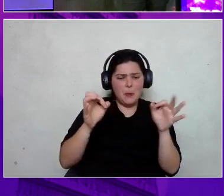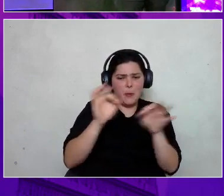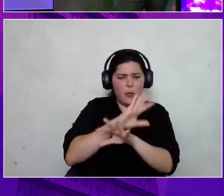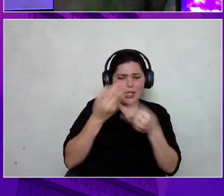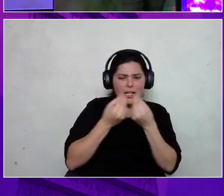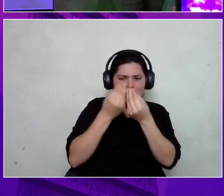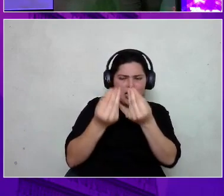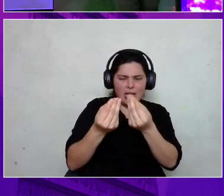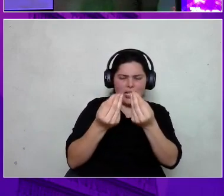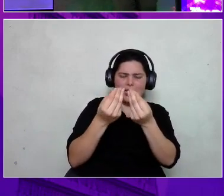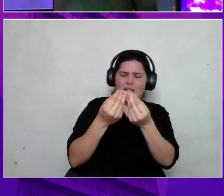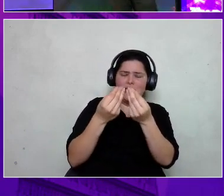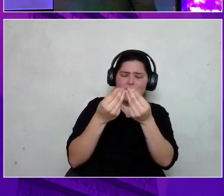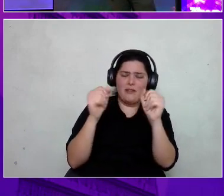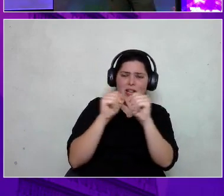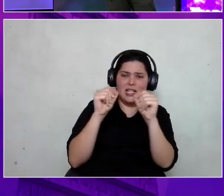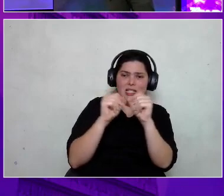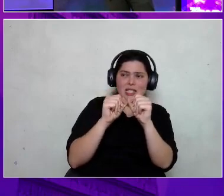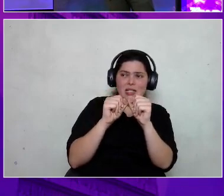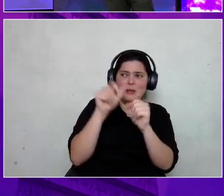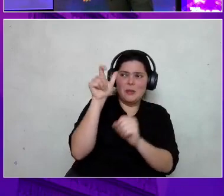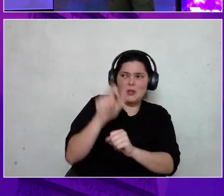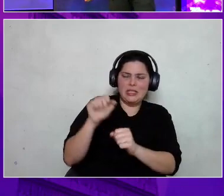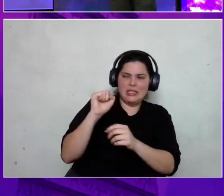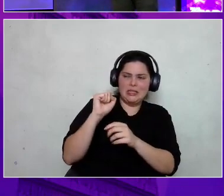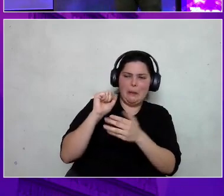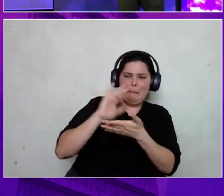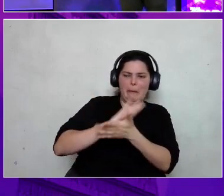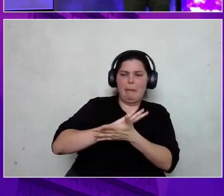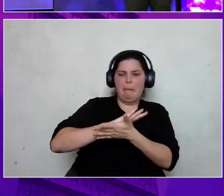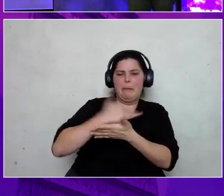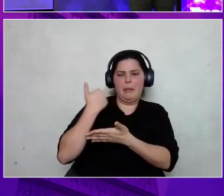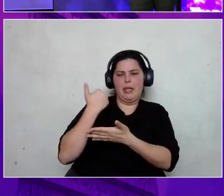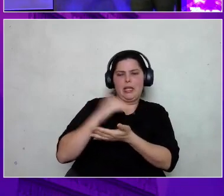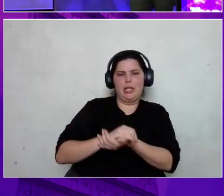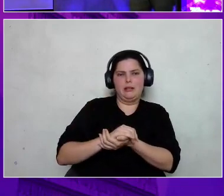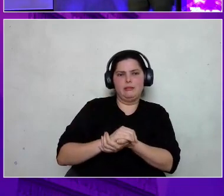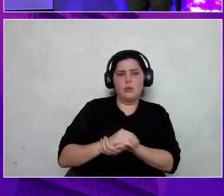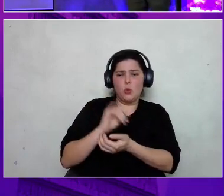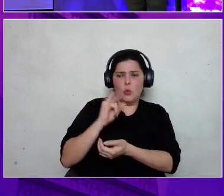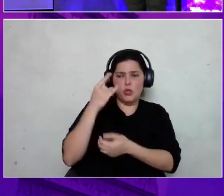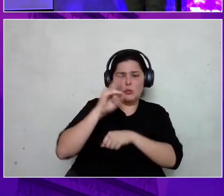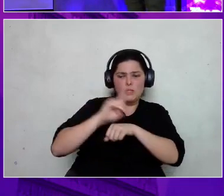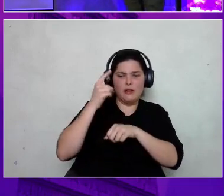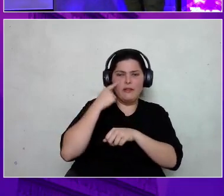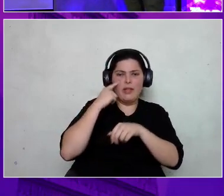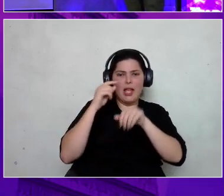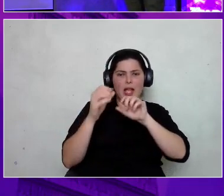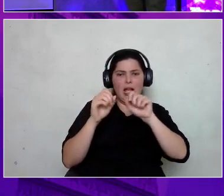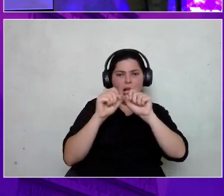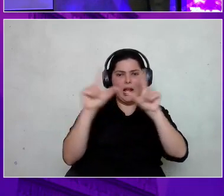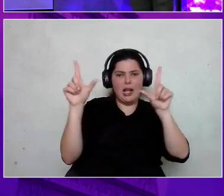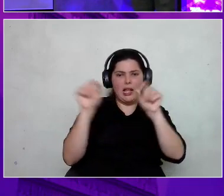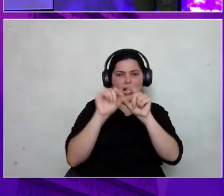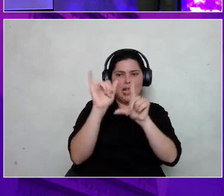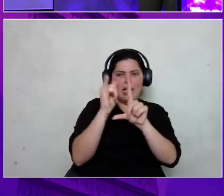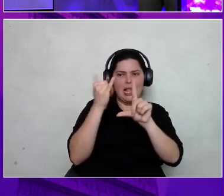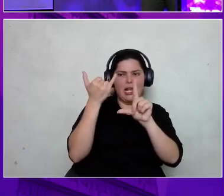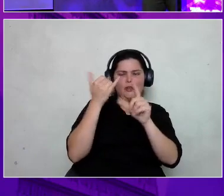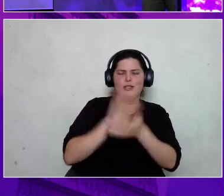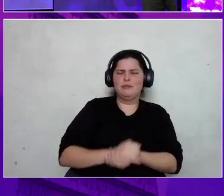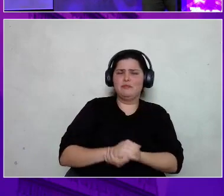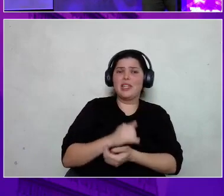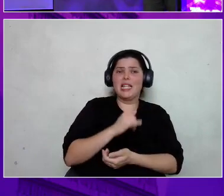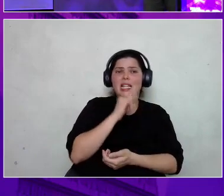matar. Esperar o último dia para olhar, né, responsividade. Mas ele é um teste que ele é muito importante porque eu